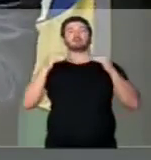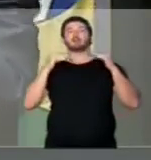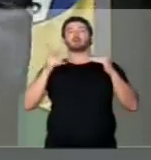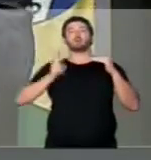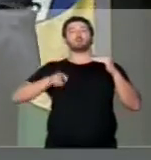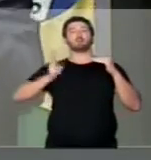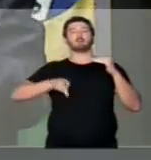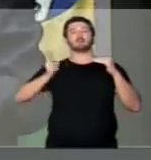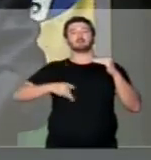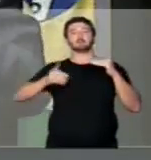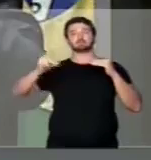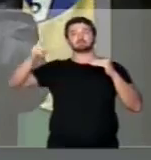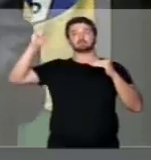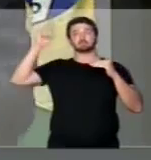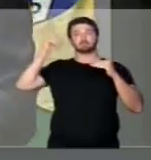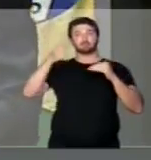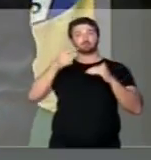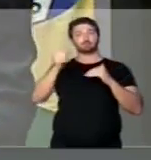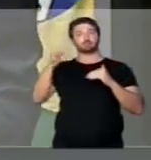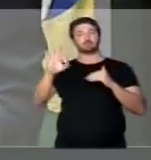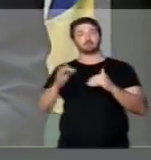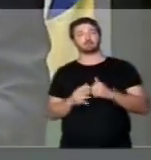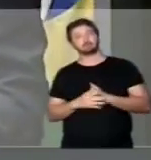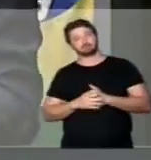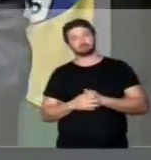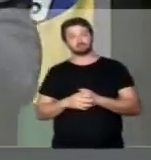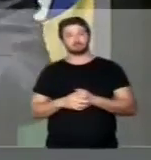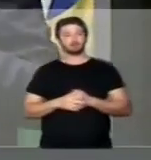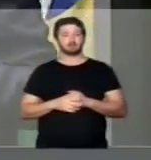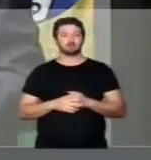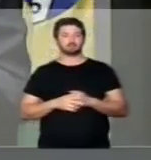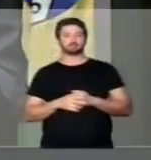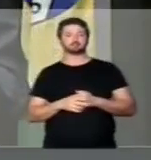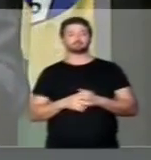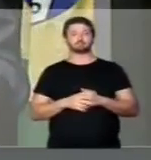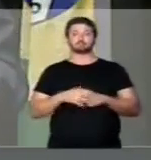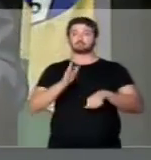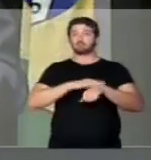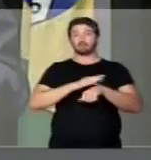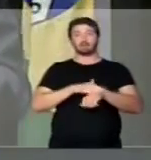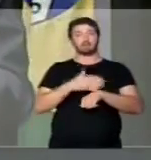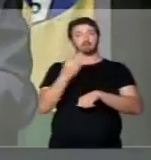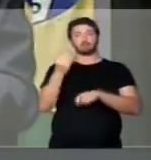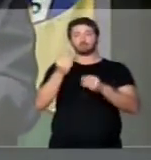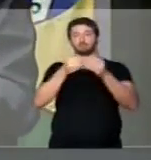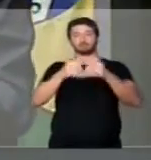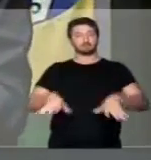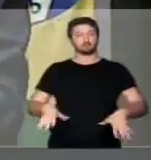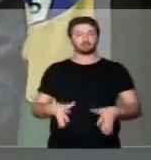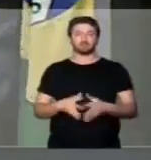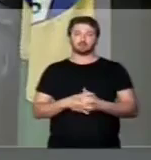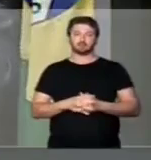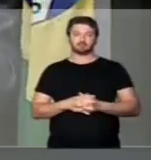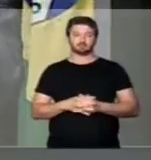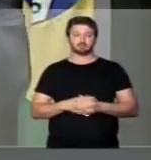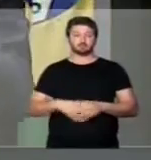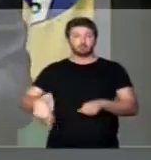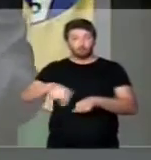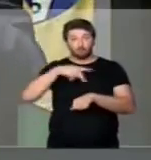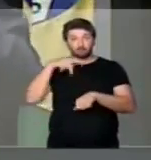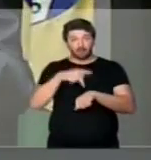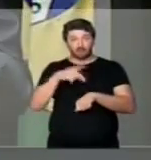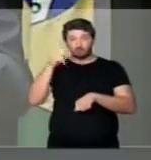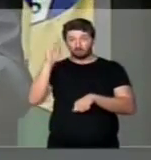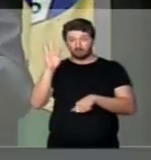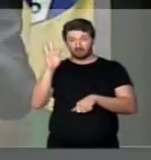nível de que estava em 2010. É muito tempo desperdiçado. O país que o